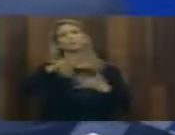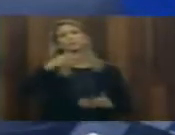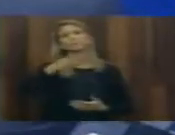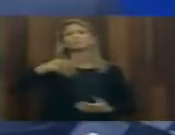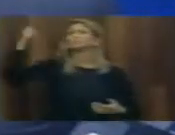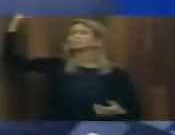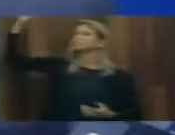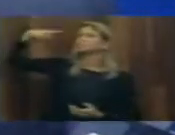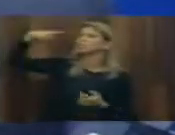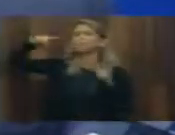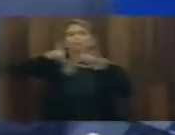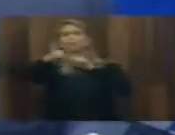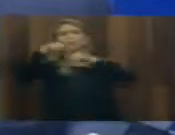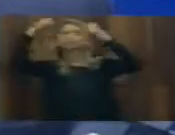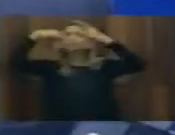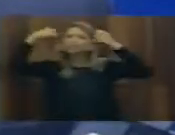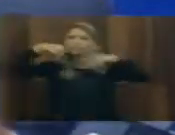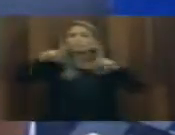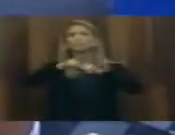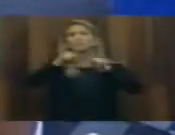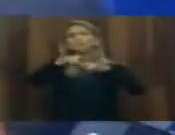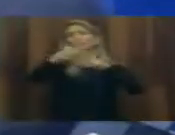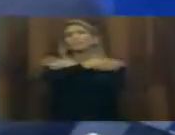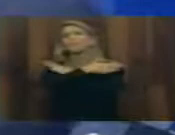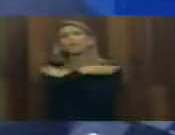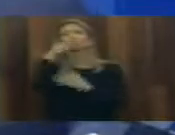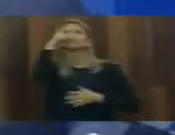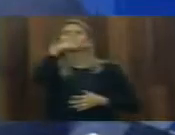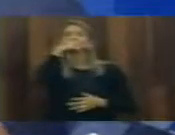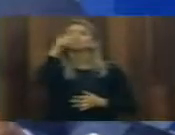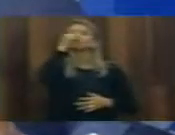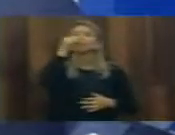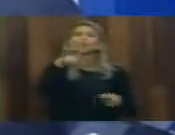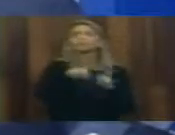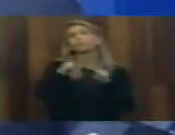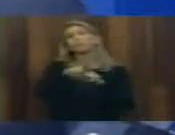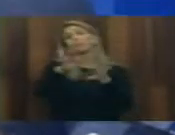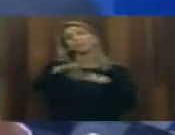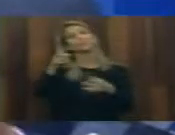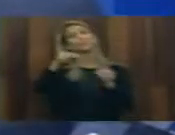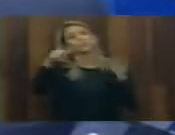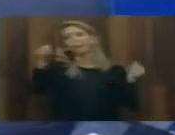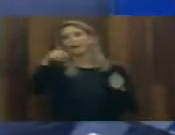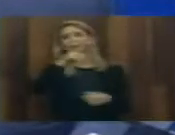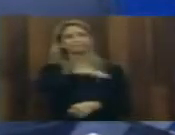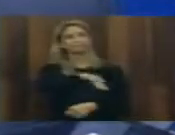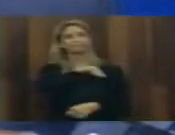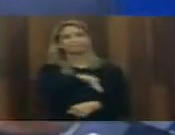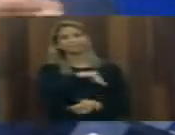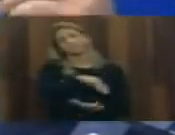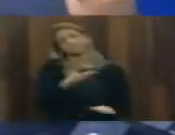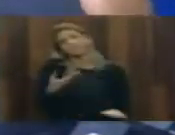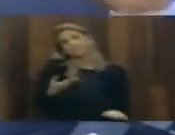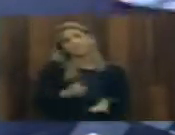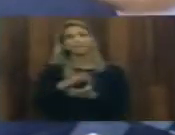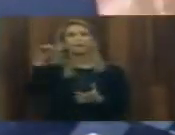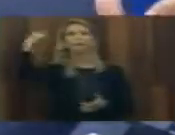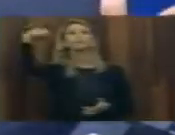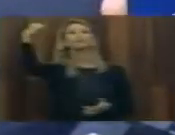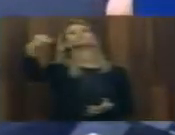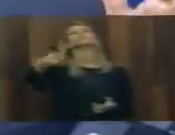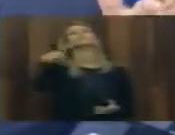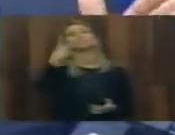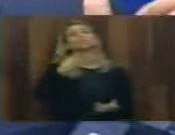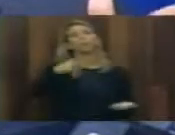chuva, final de semana, feriado, e no final do mês o seu dinheiro não bate. Então, é importante, a gente está cobrando todos